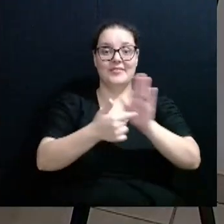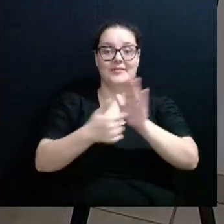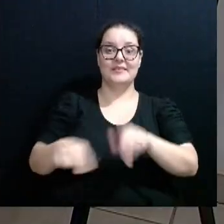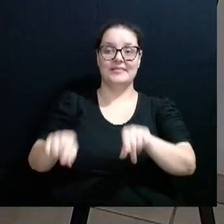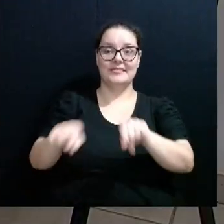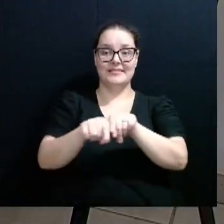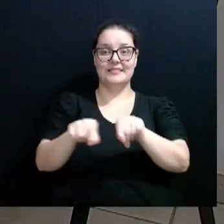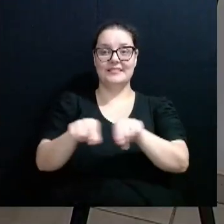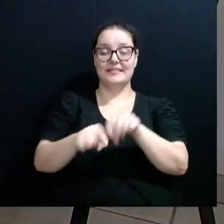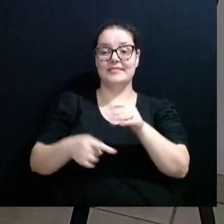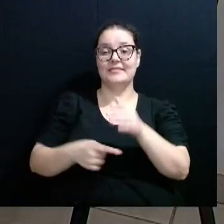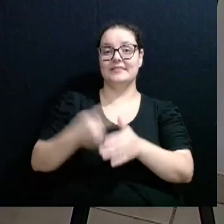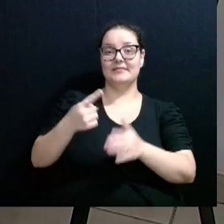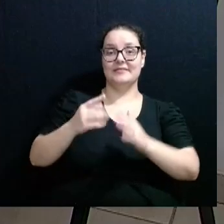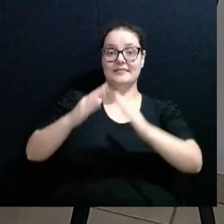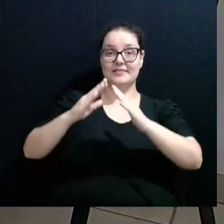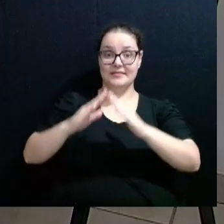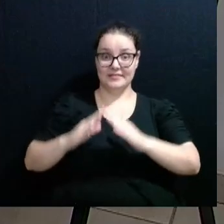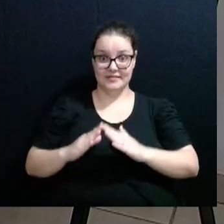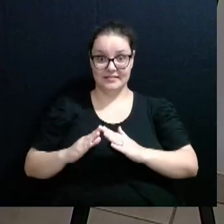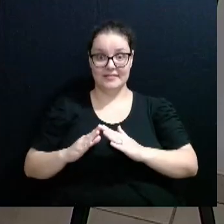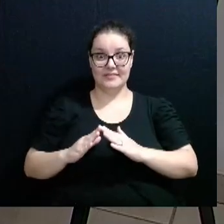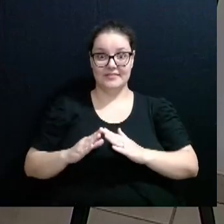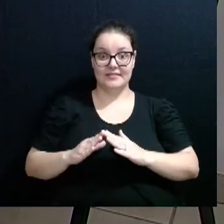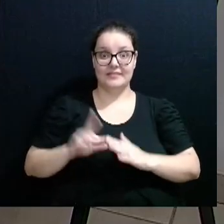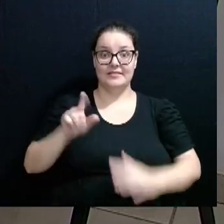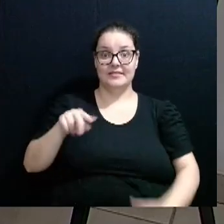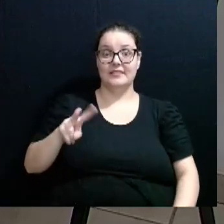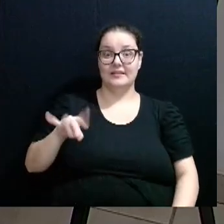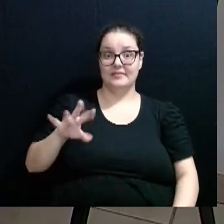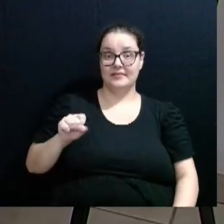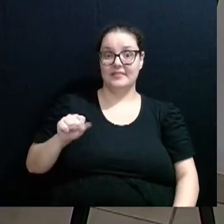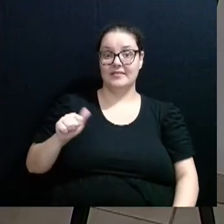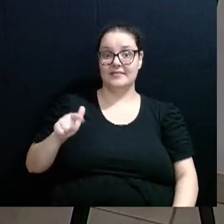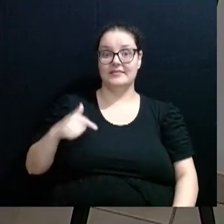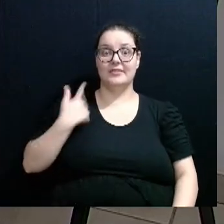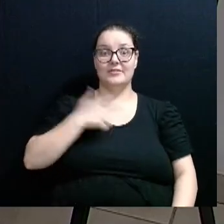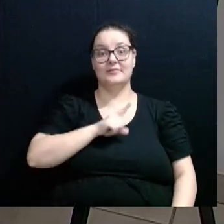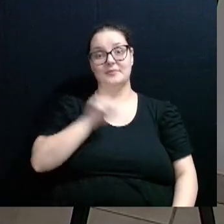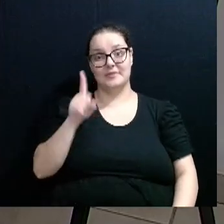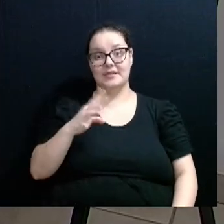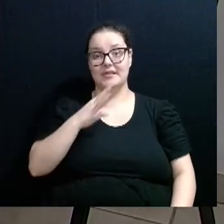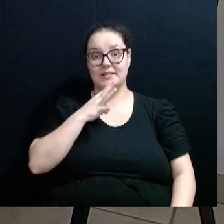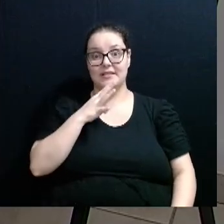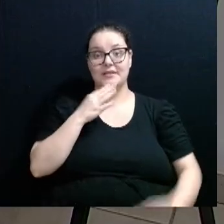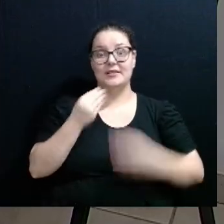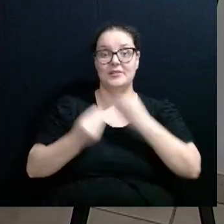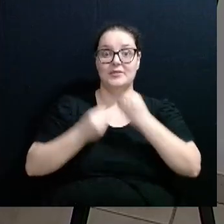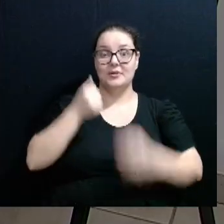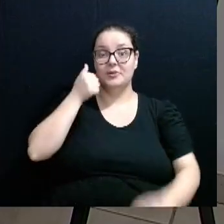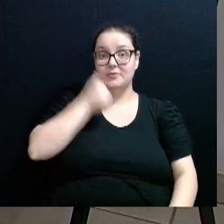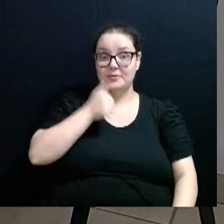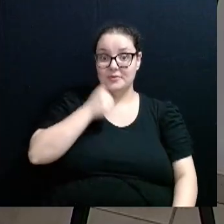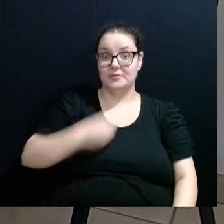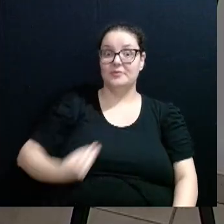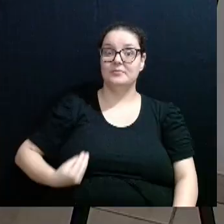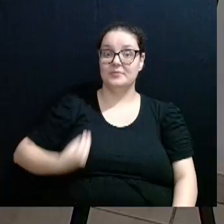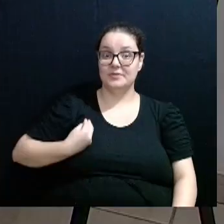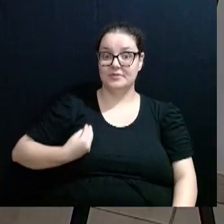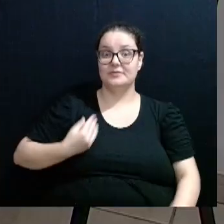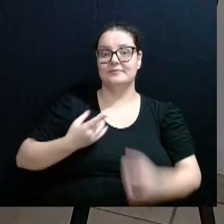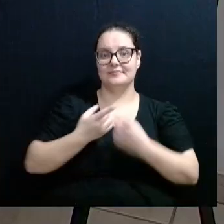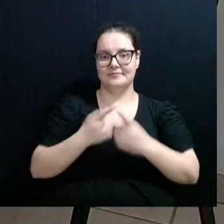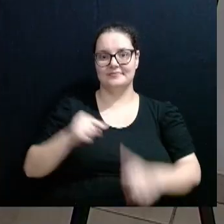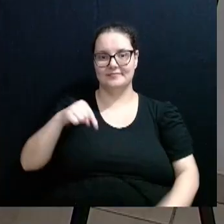primeira moradia, né, que é a Vila Sal. Nós vamos lá conhecer como é que essas mulheres vivem dignamente aqui no centro